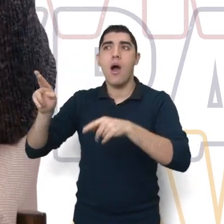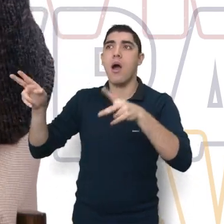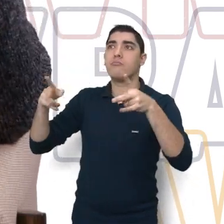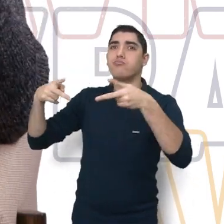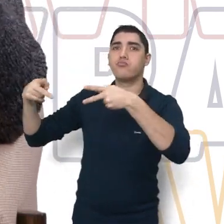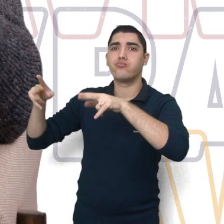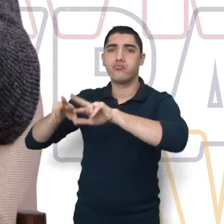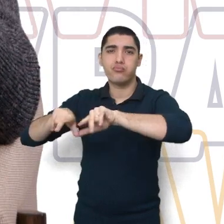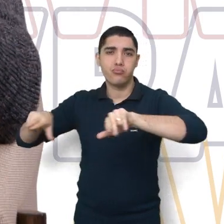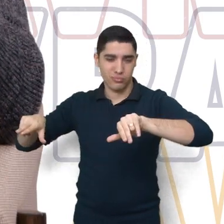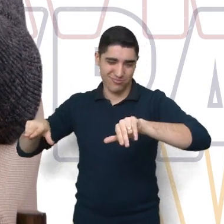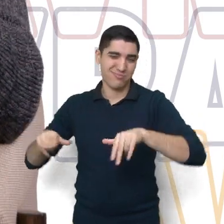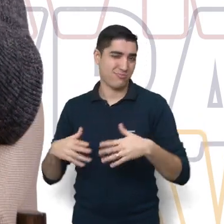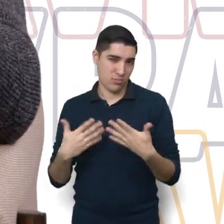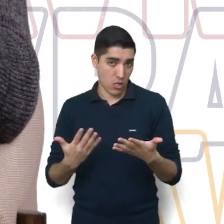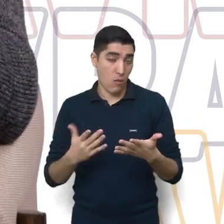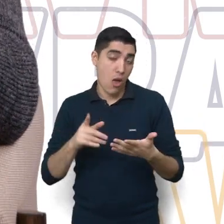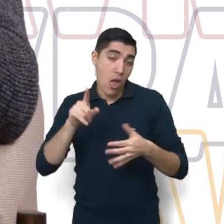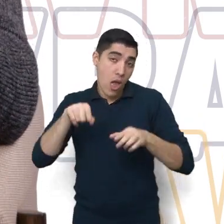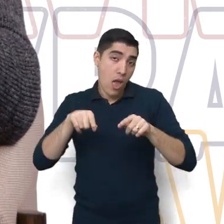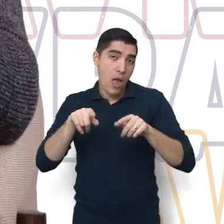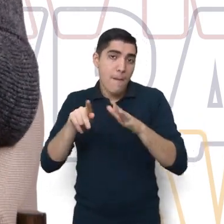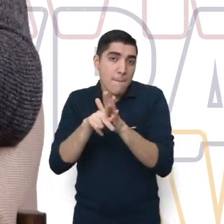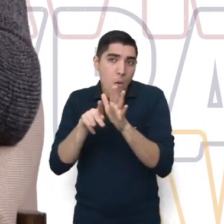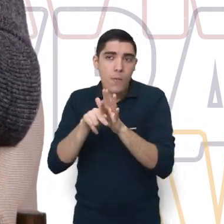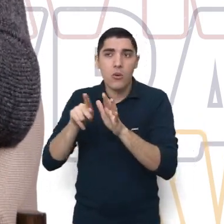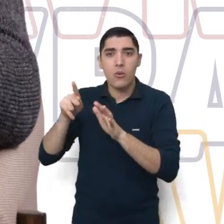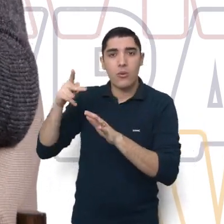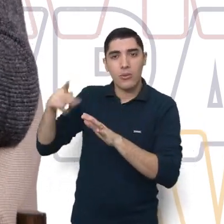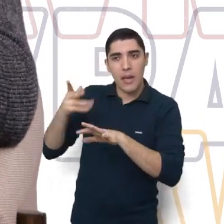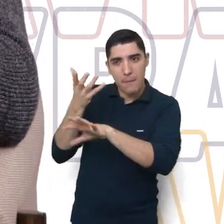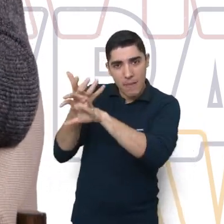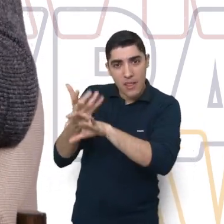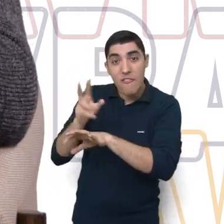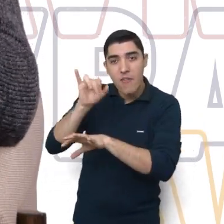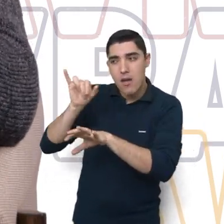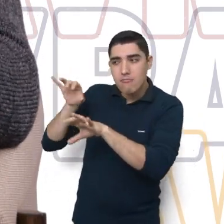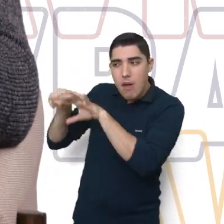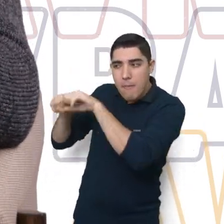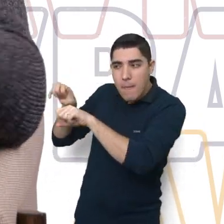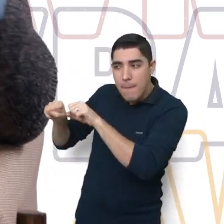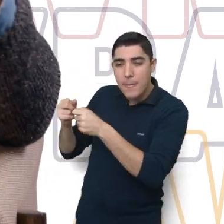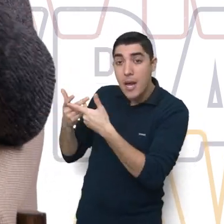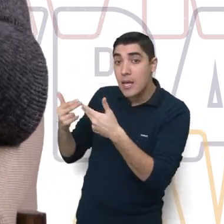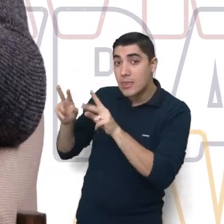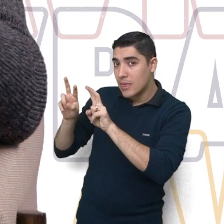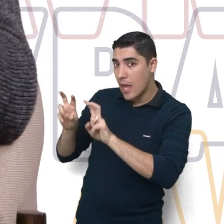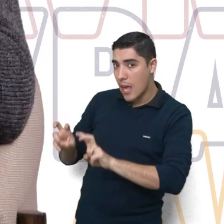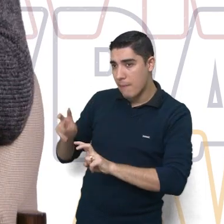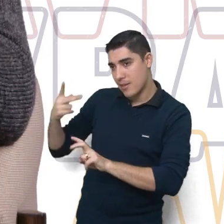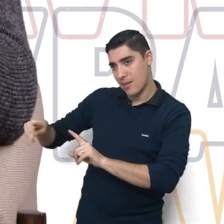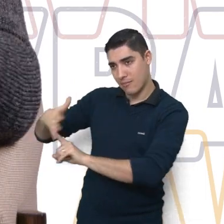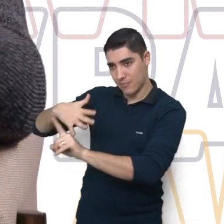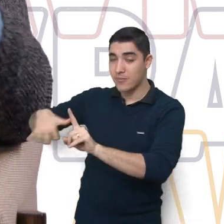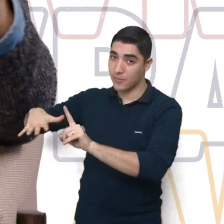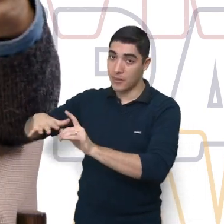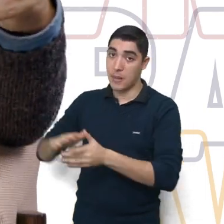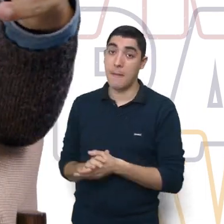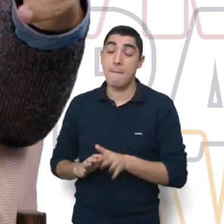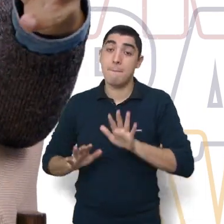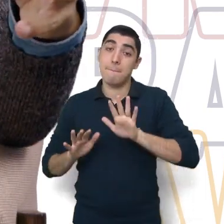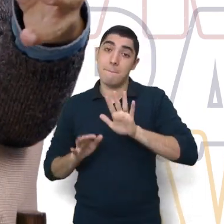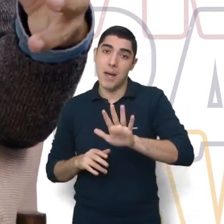de músicas climáticas Então vai trazendo né E também seria né a outra questão de você ter um conjunto